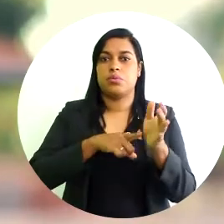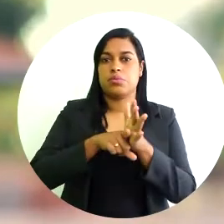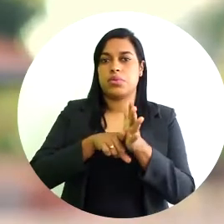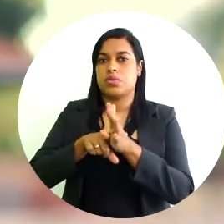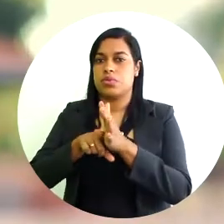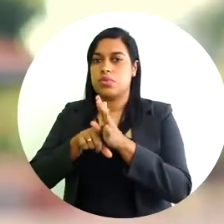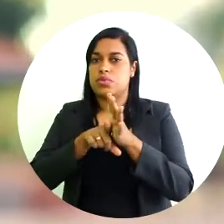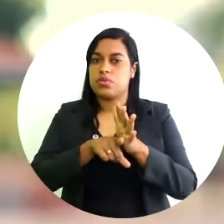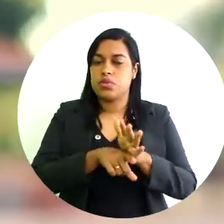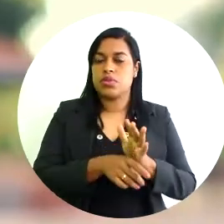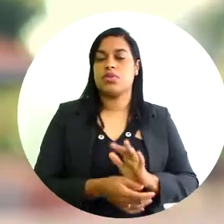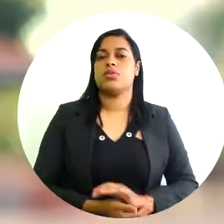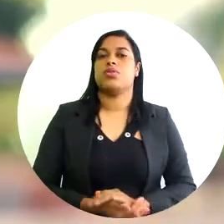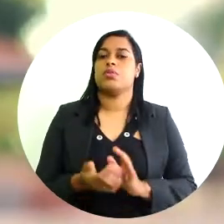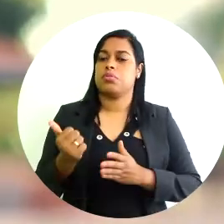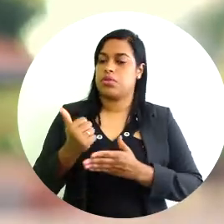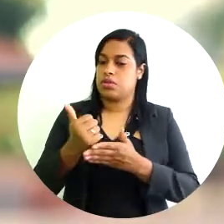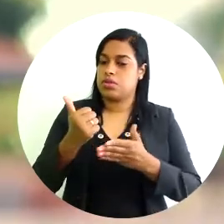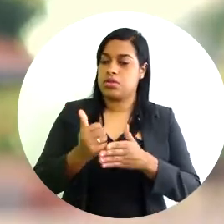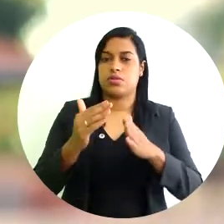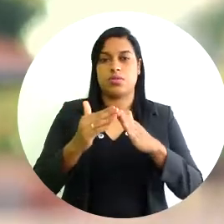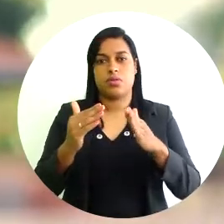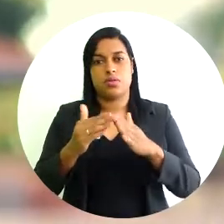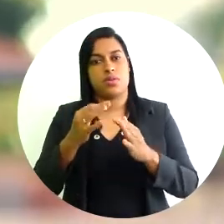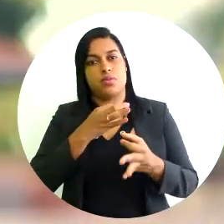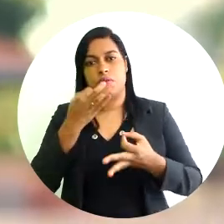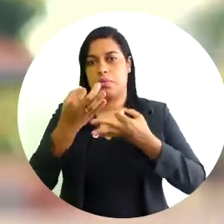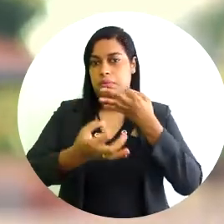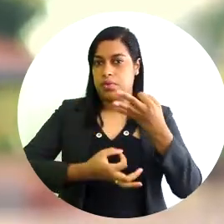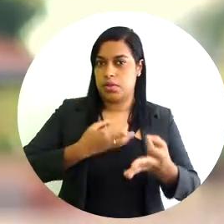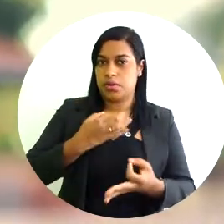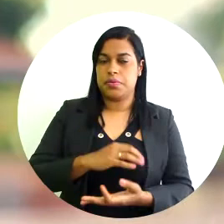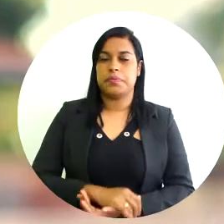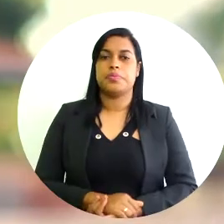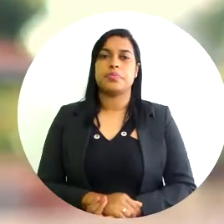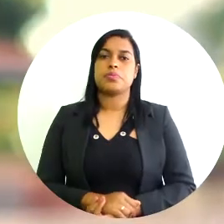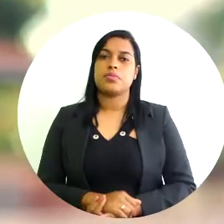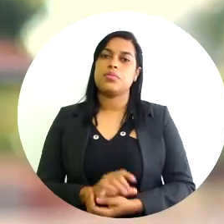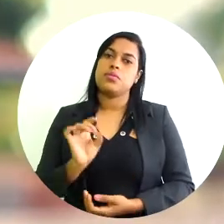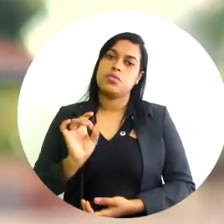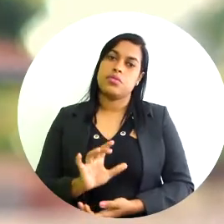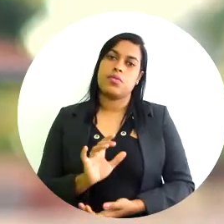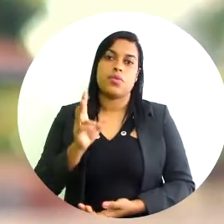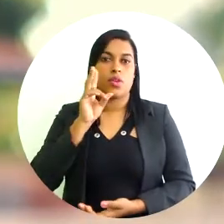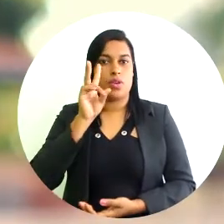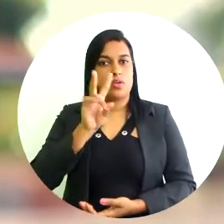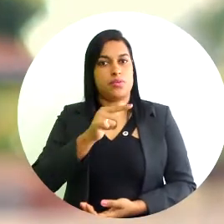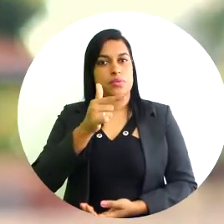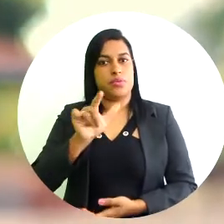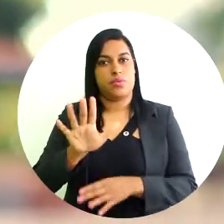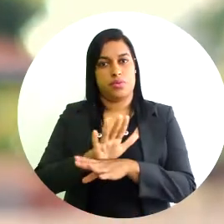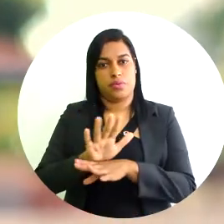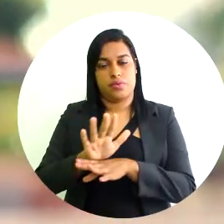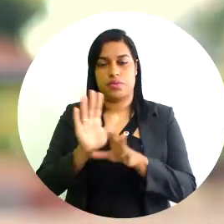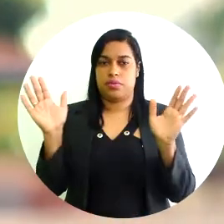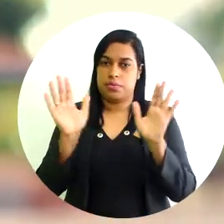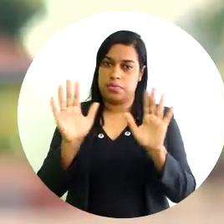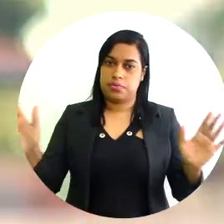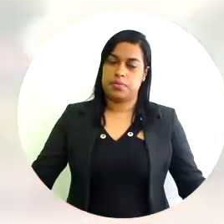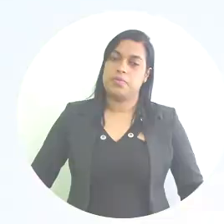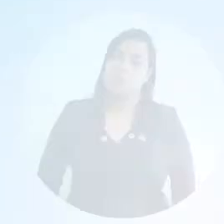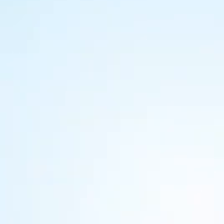fóruns, peça ajuda, dê a sua opinião, e é isso aí. Nos vemos em breve. Até mais.